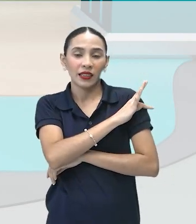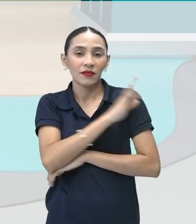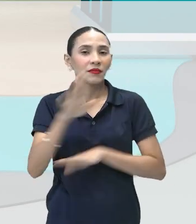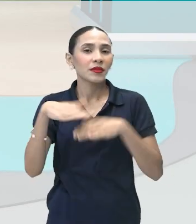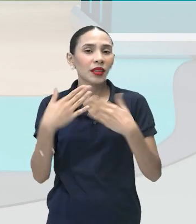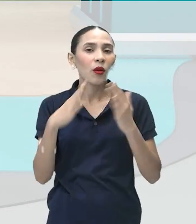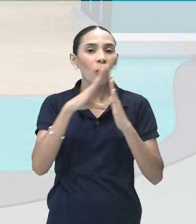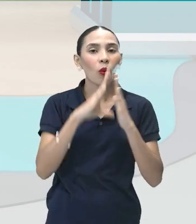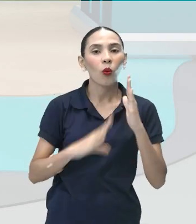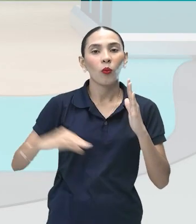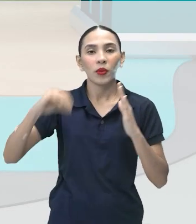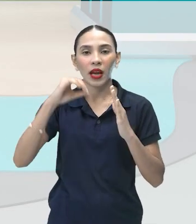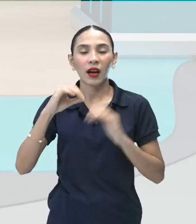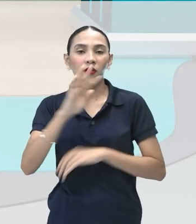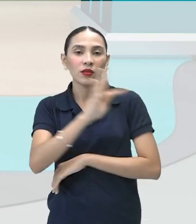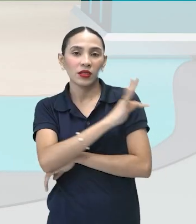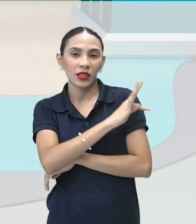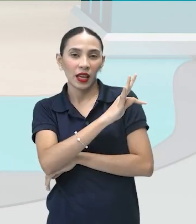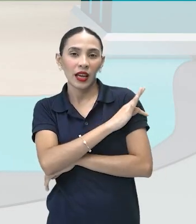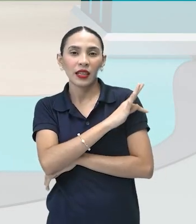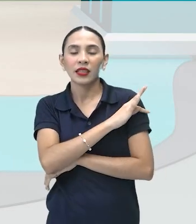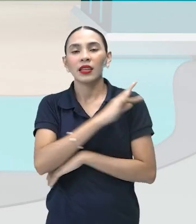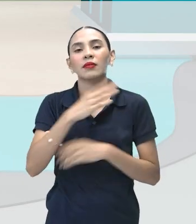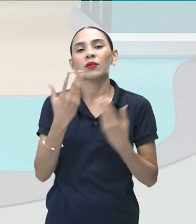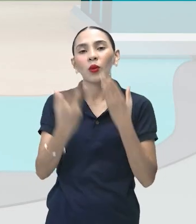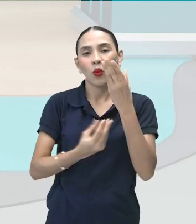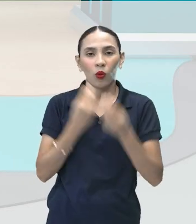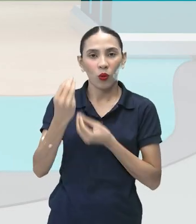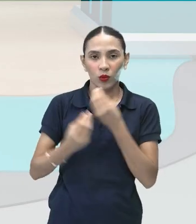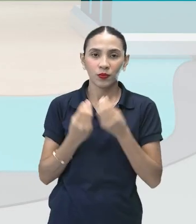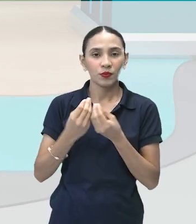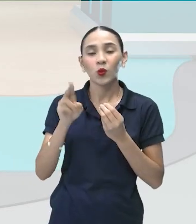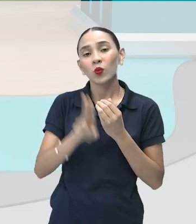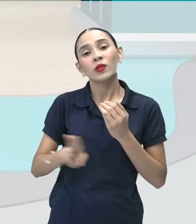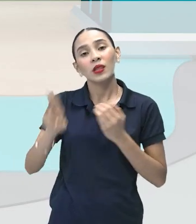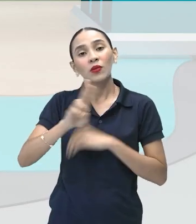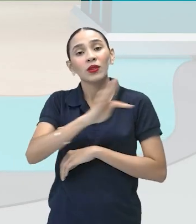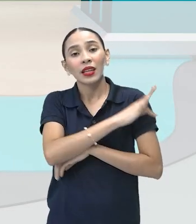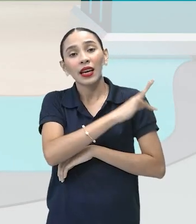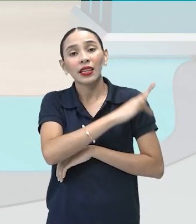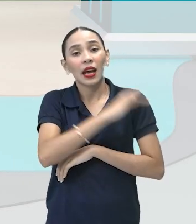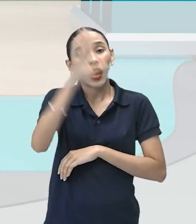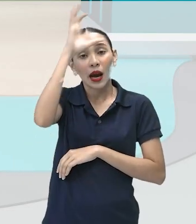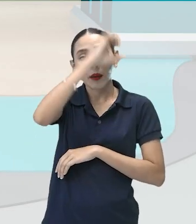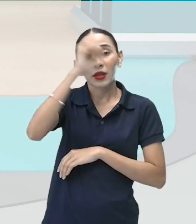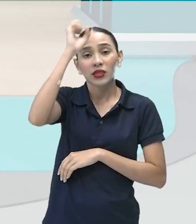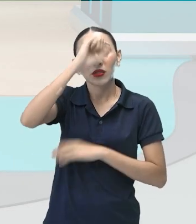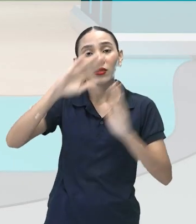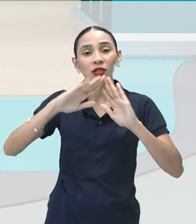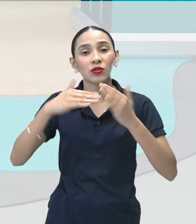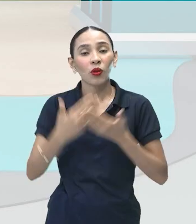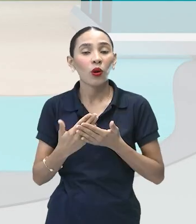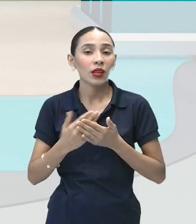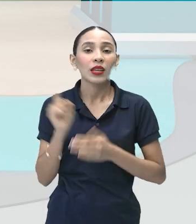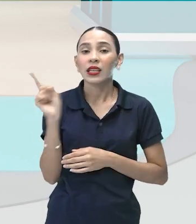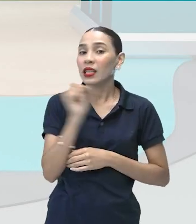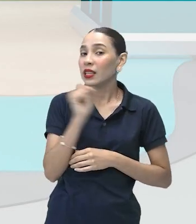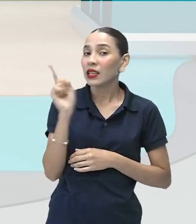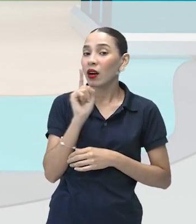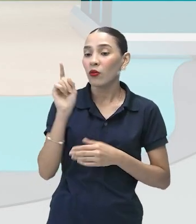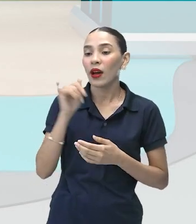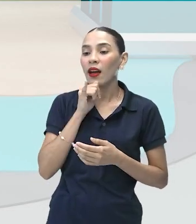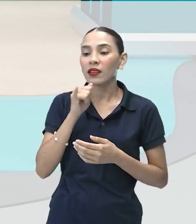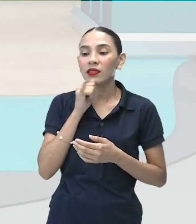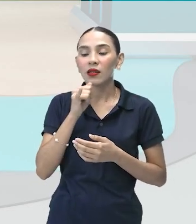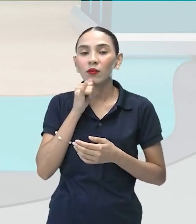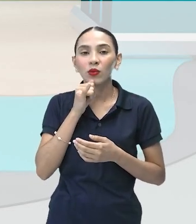eles reproduziam a sua obra através daquelas técnicas e não fugiam das regras que a academia